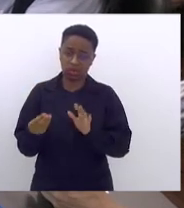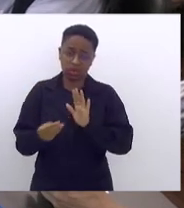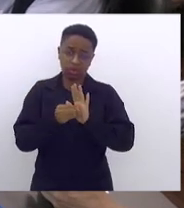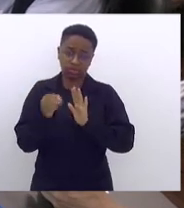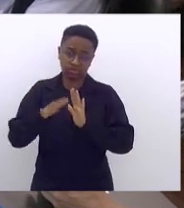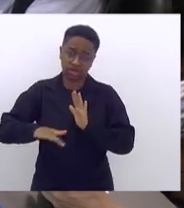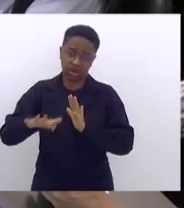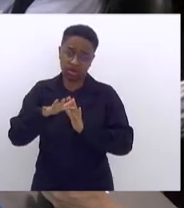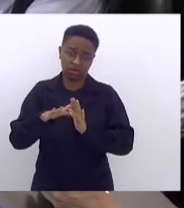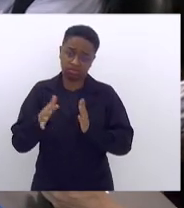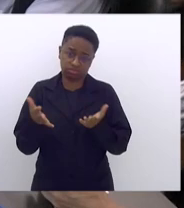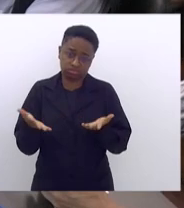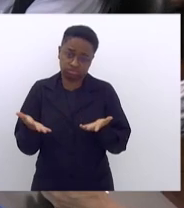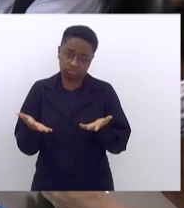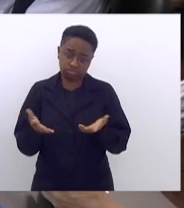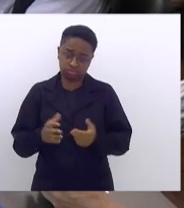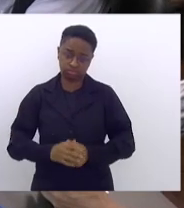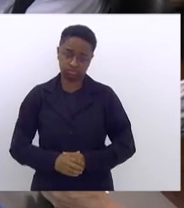mesmo após a pandemia.